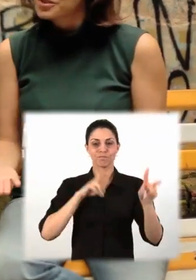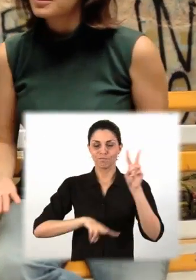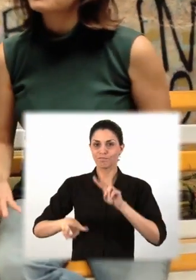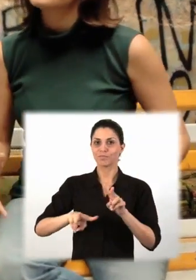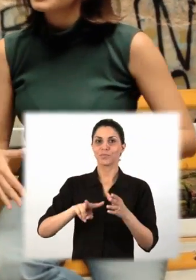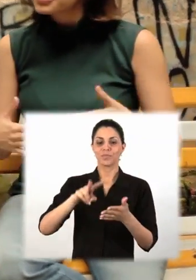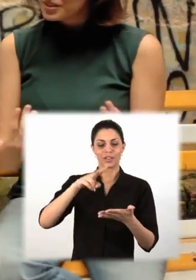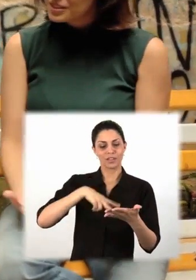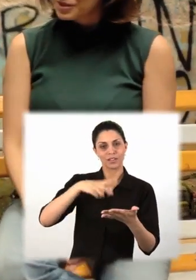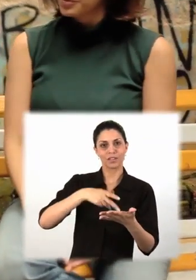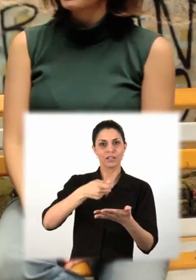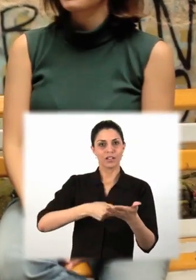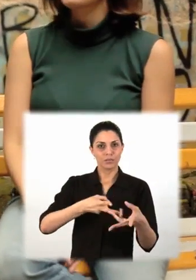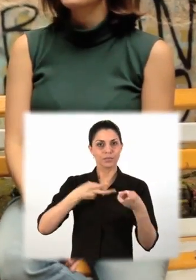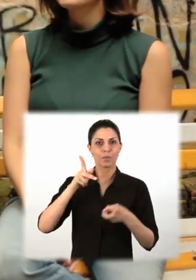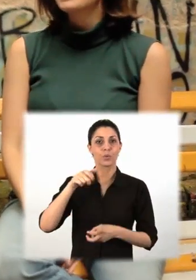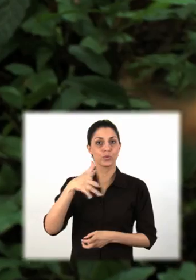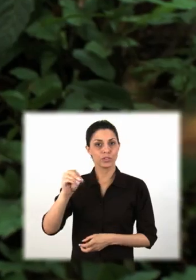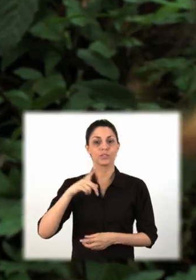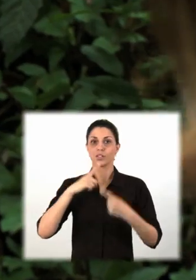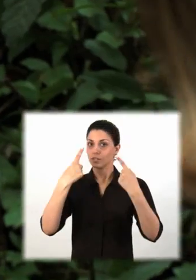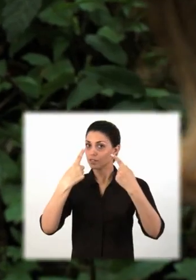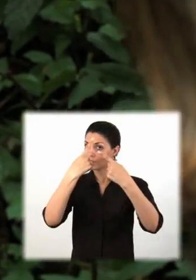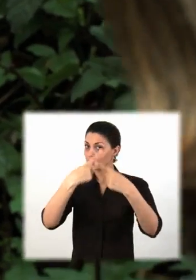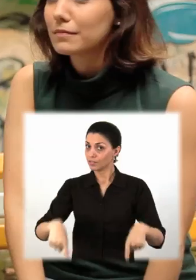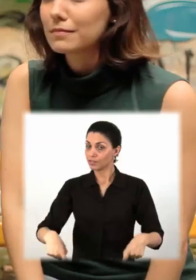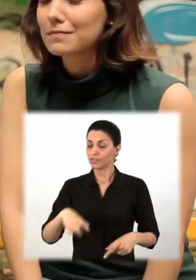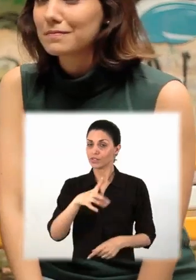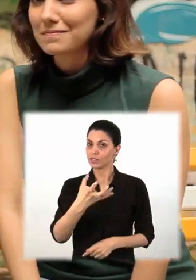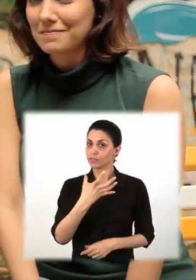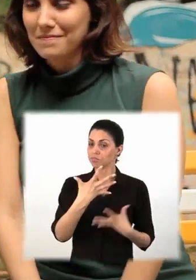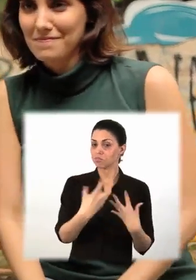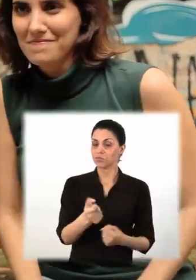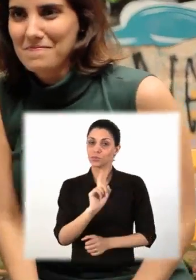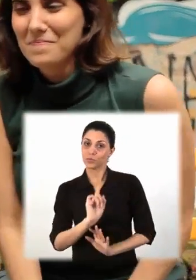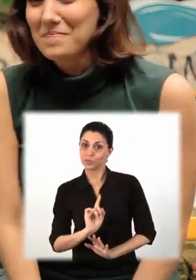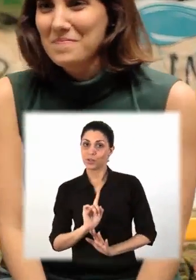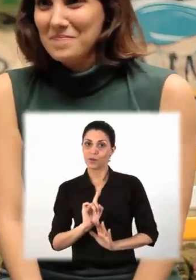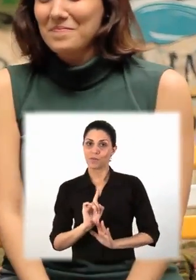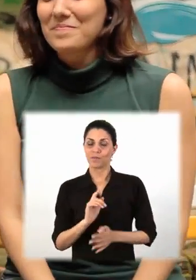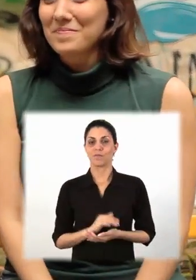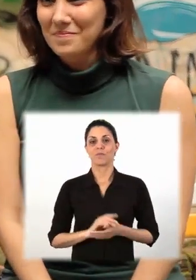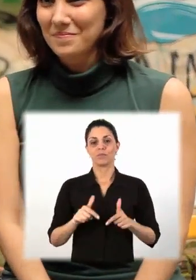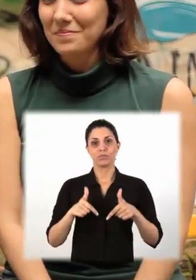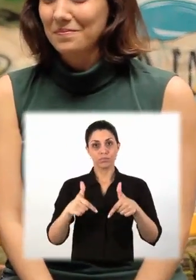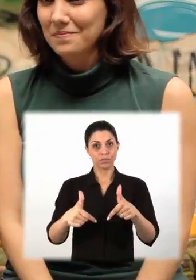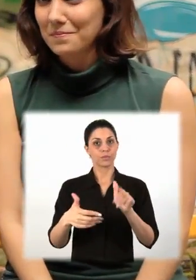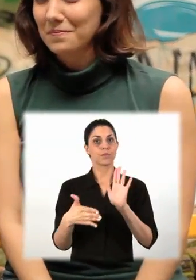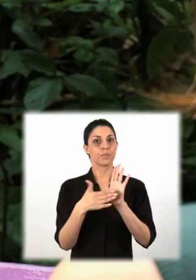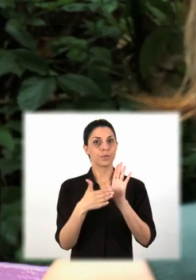momento que você está olhando para o texto, olhando para as pontuações. A gente tem um desafio e a gente quer saber se você topa entrar nesse desafio,